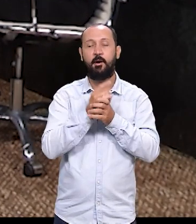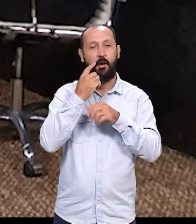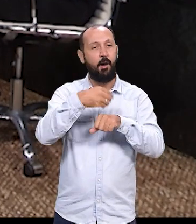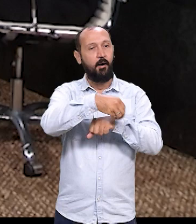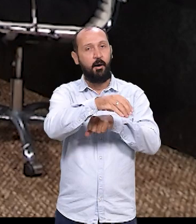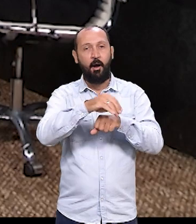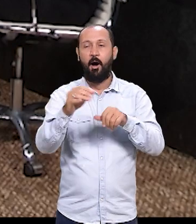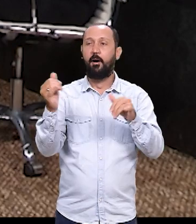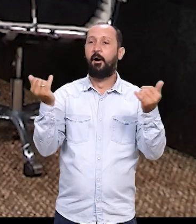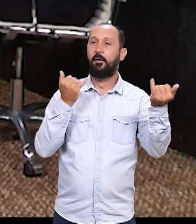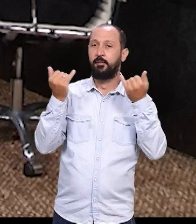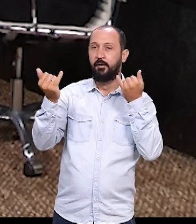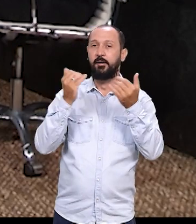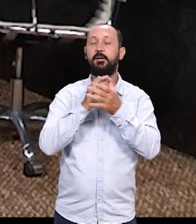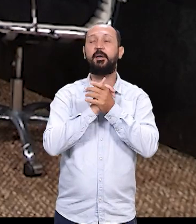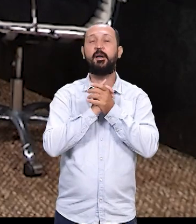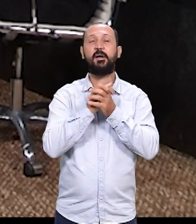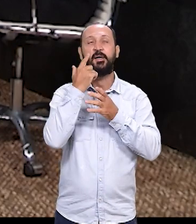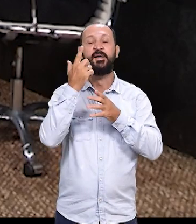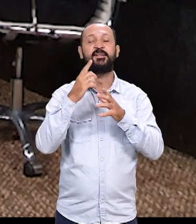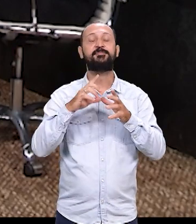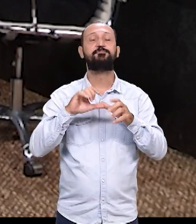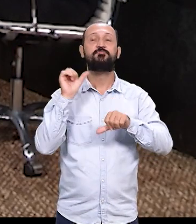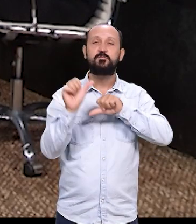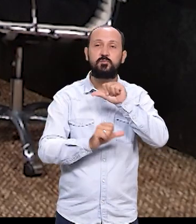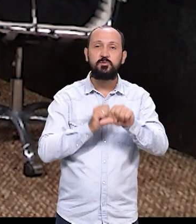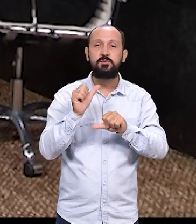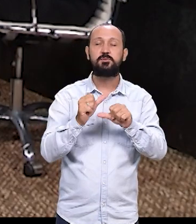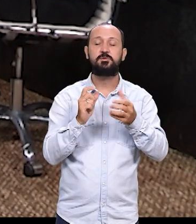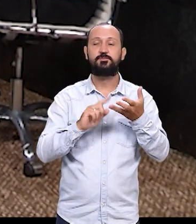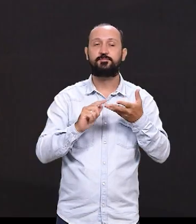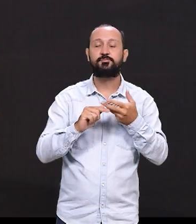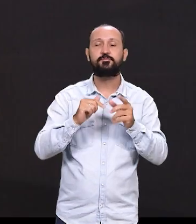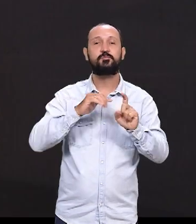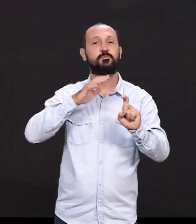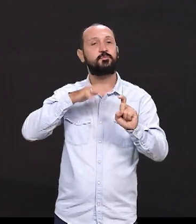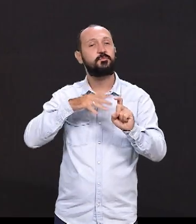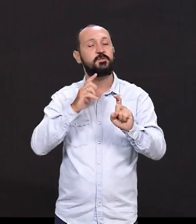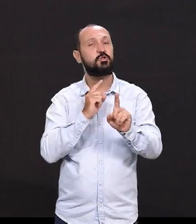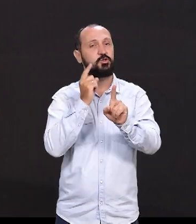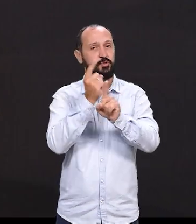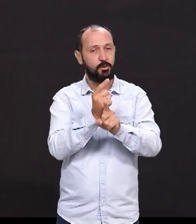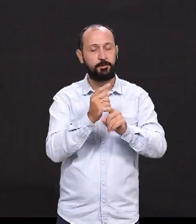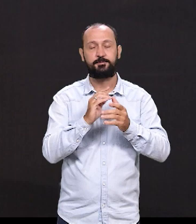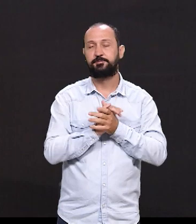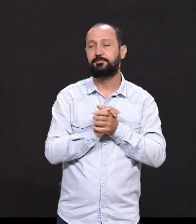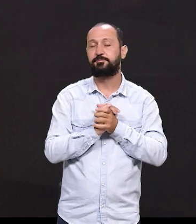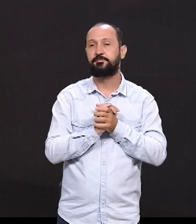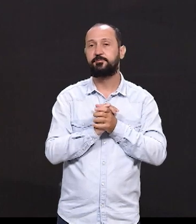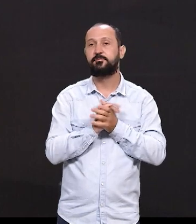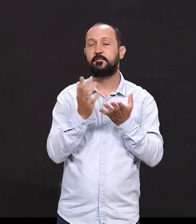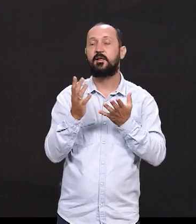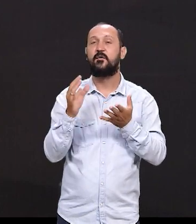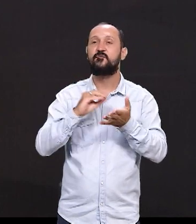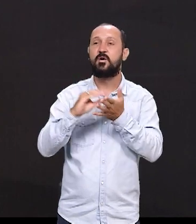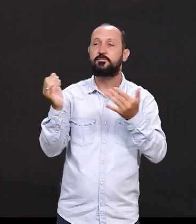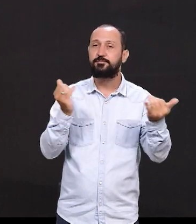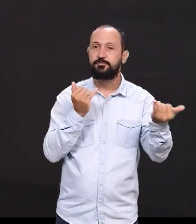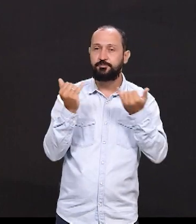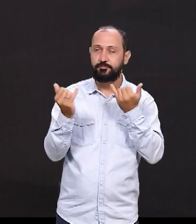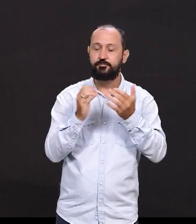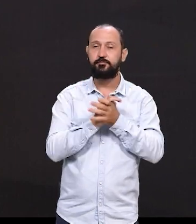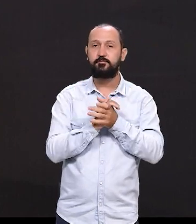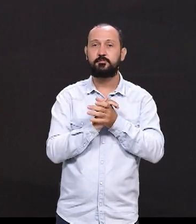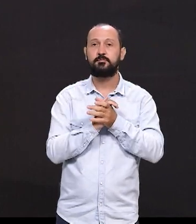o programa segurança em Pauta que leva até as pessoas essa informação e desmistificando muitos mitos que a gente ainda